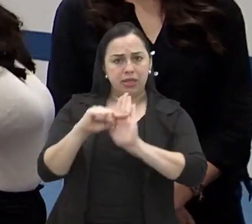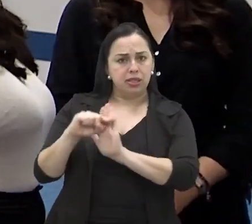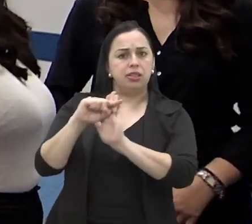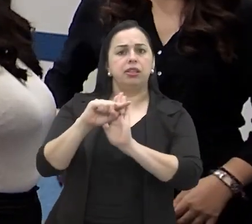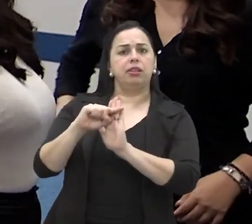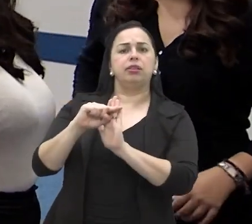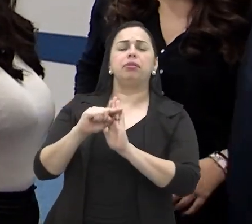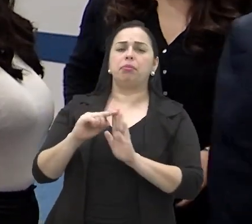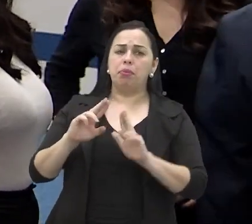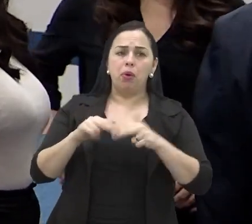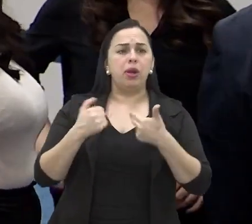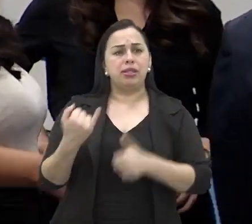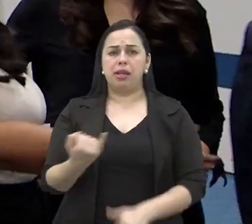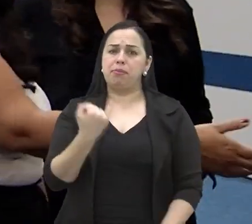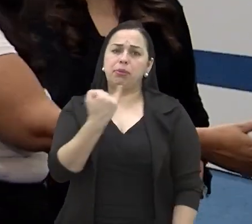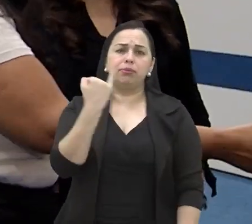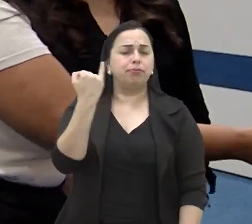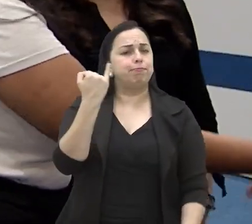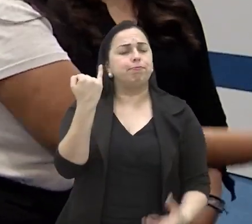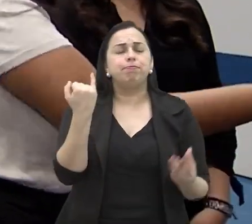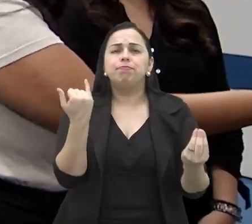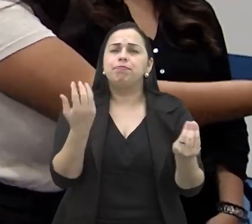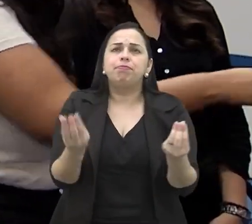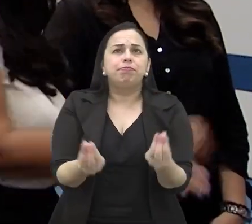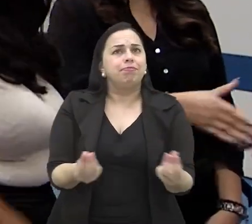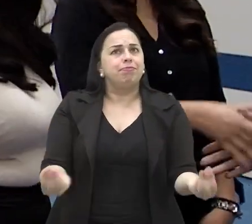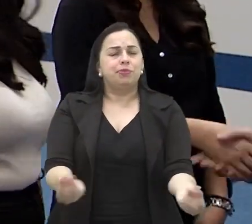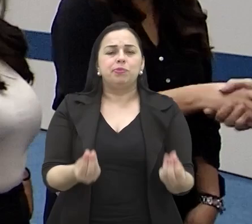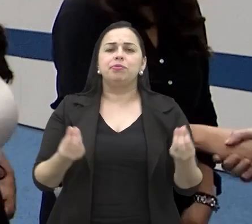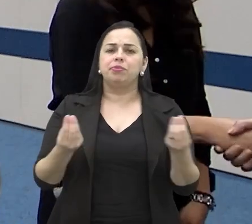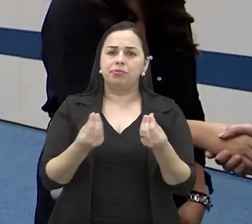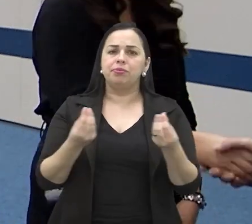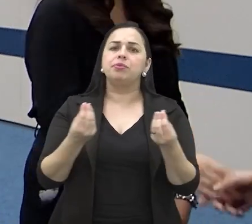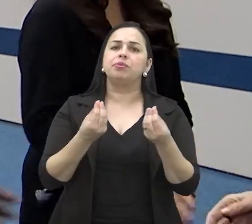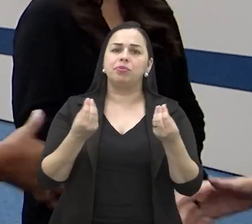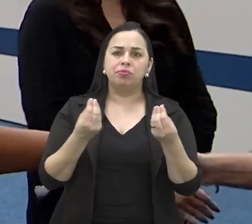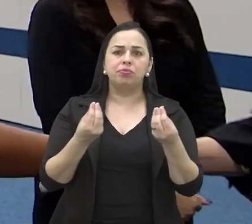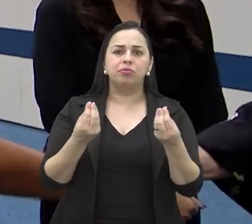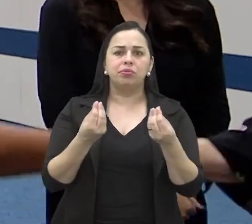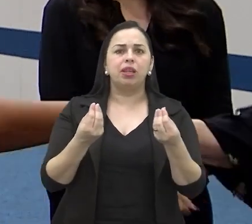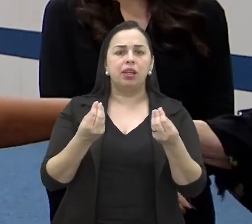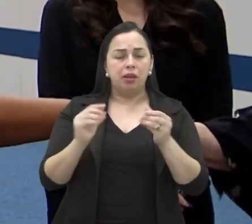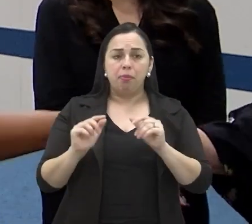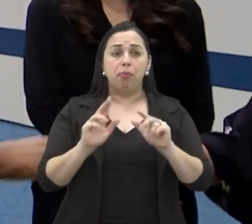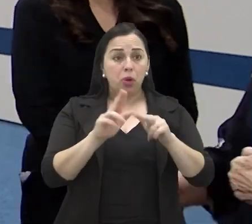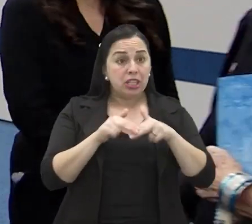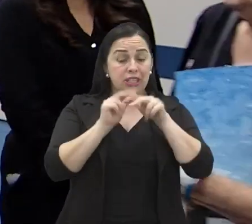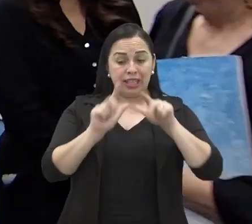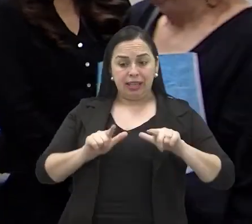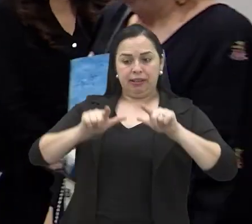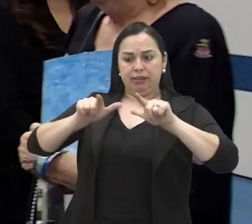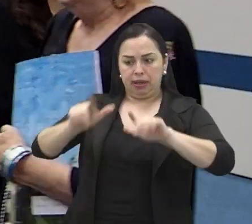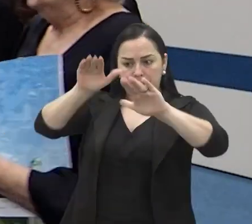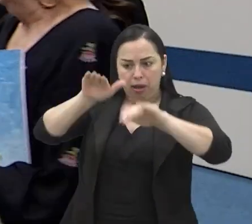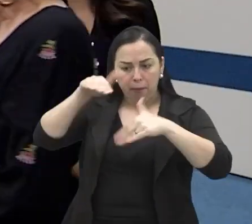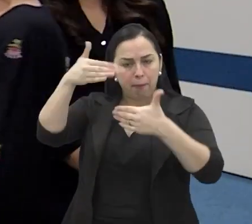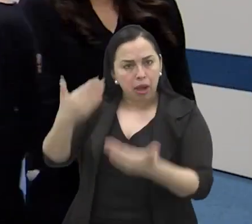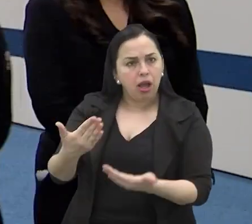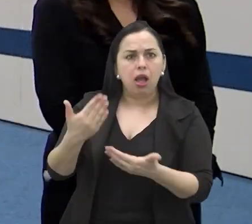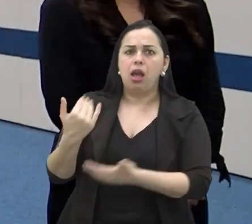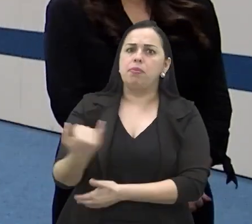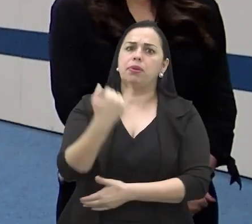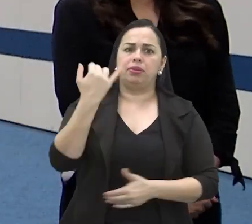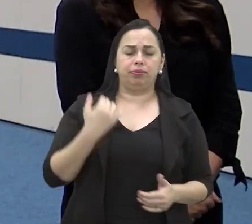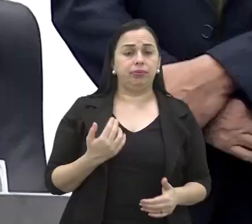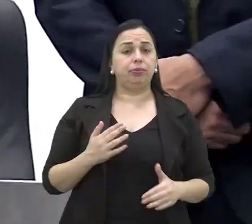é importante e extremamente a Câmara outorgar essa medalha de